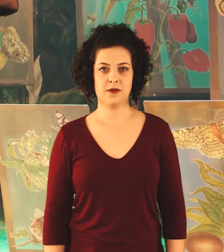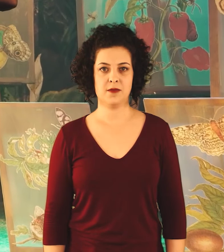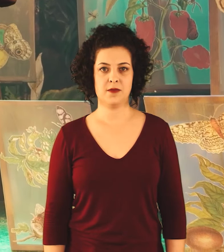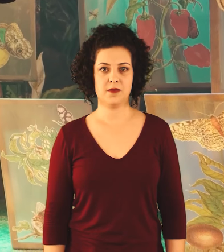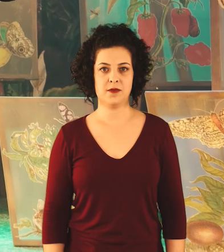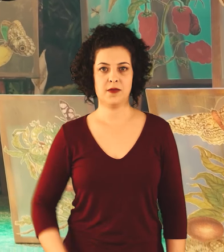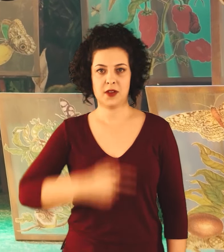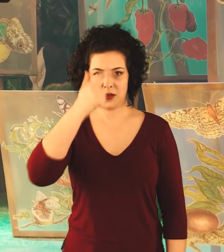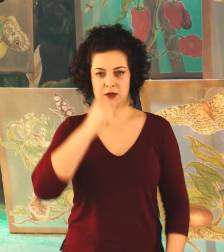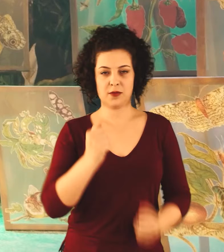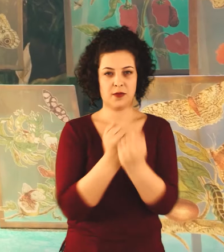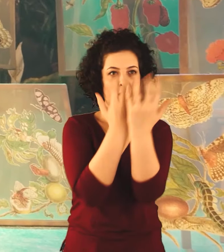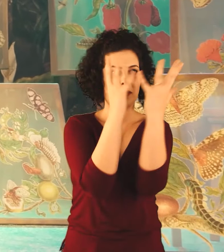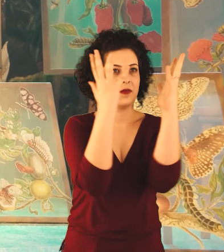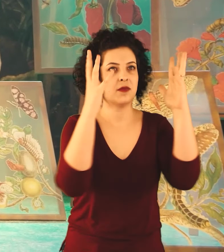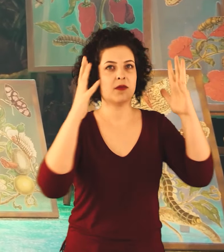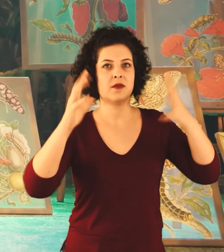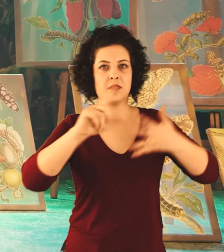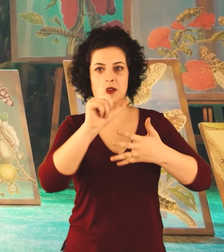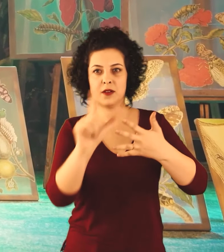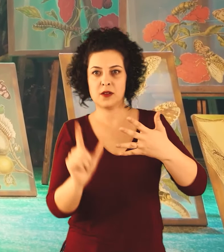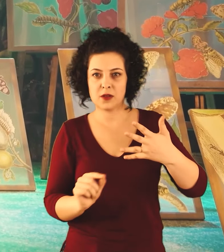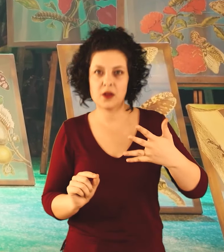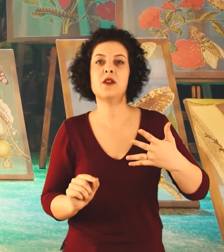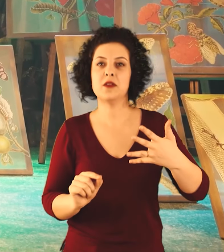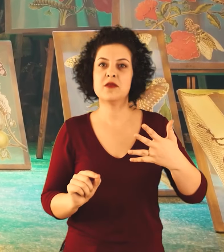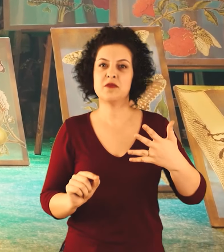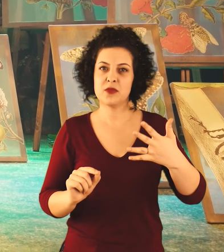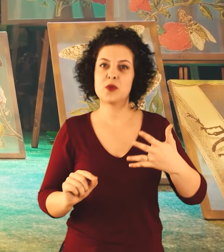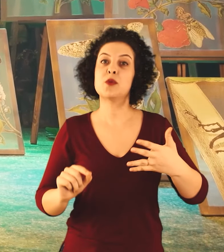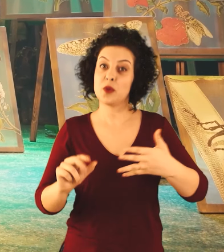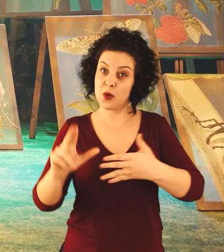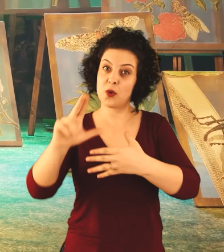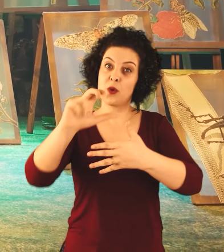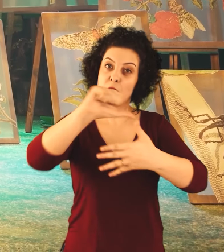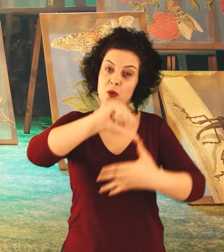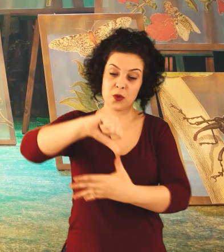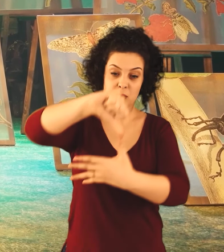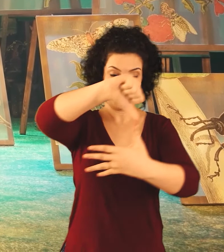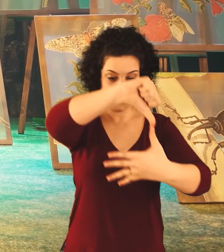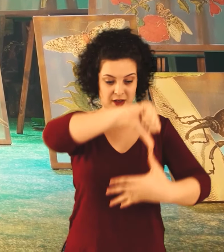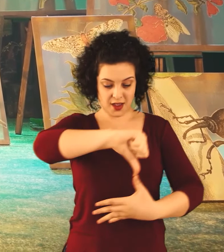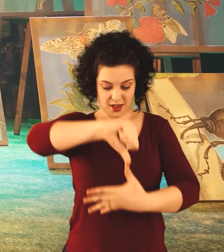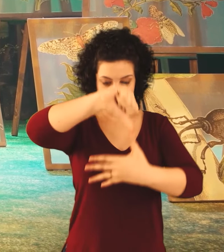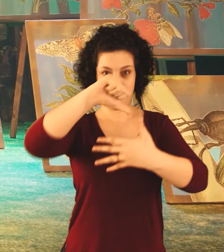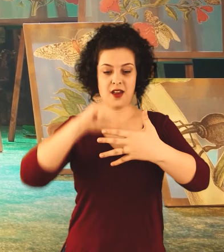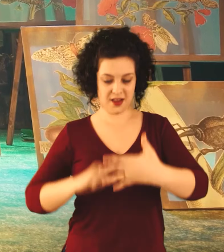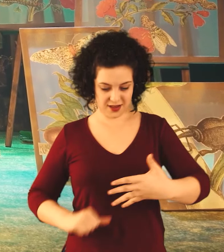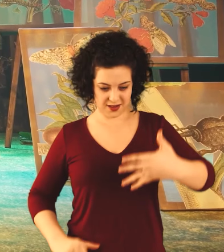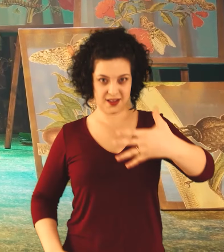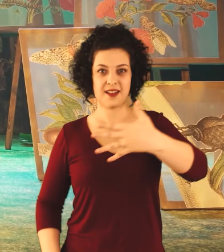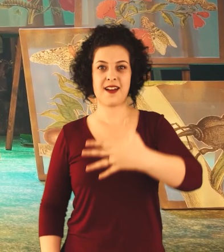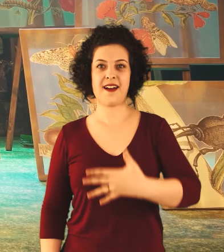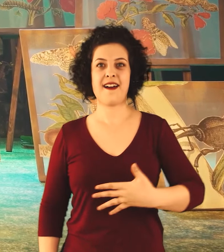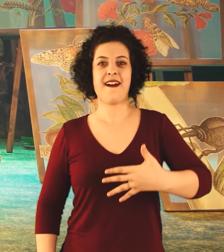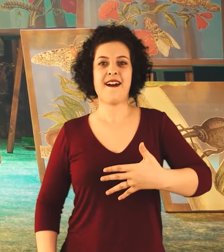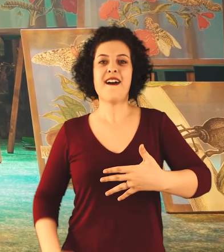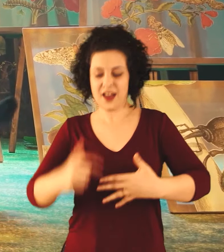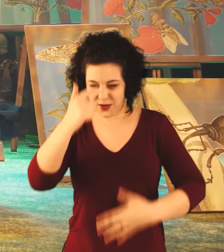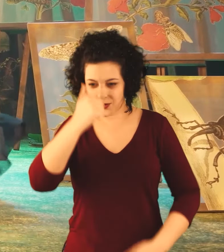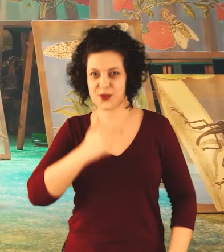Eu sou a floresta amazônica. Eu sou a América do Sul. Eu sou o novo mundo.